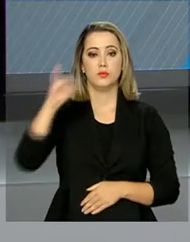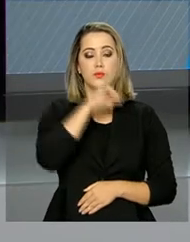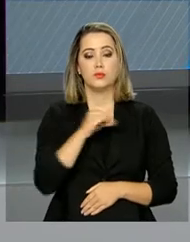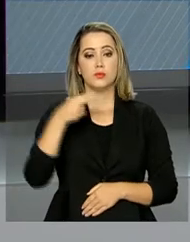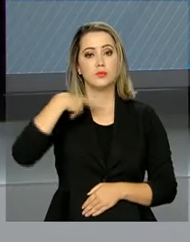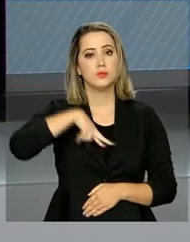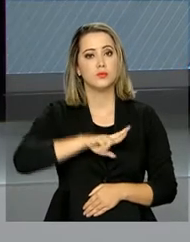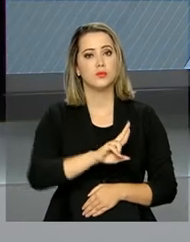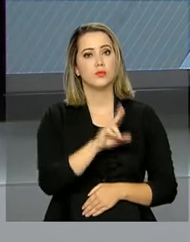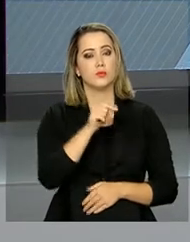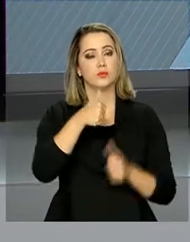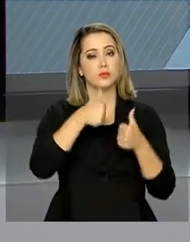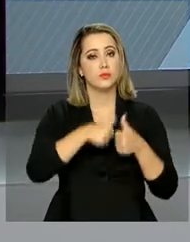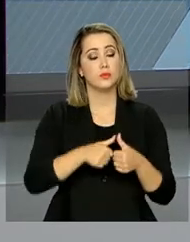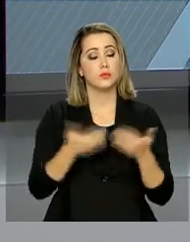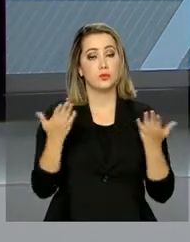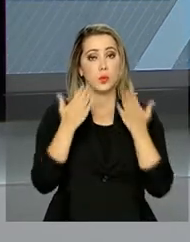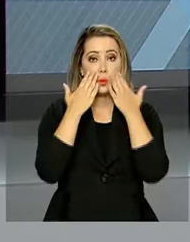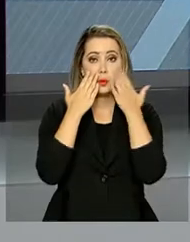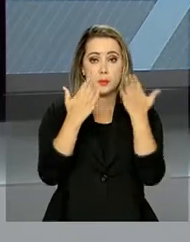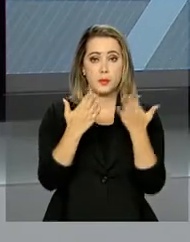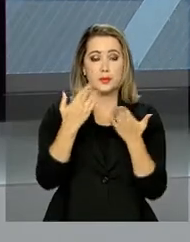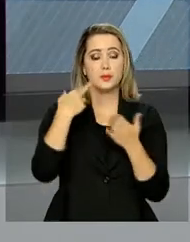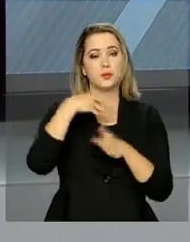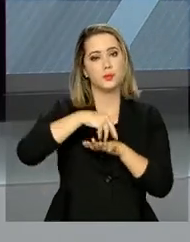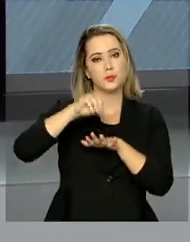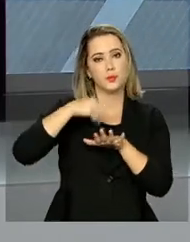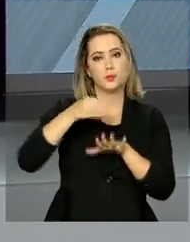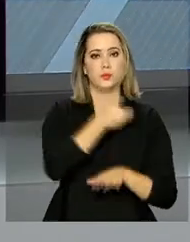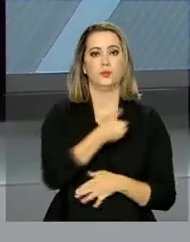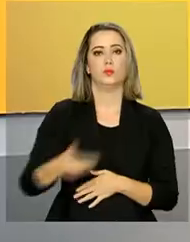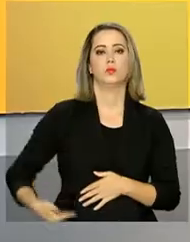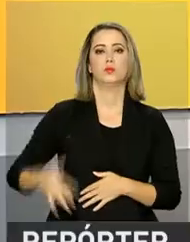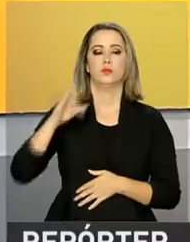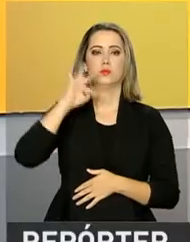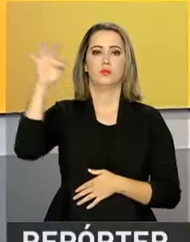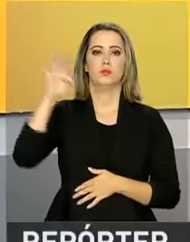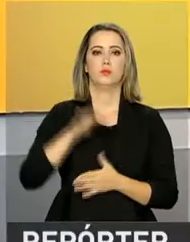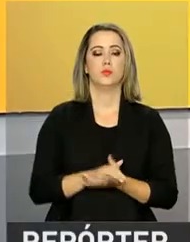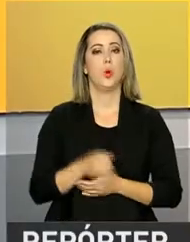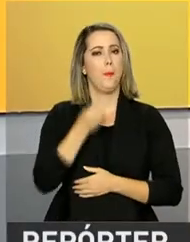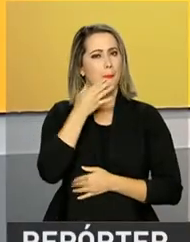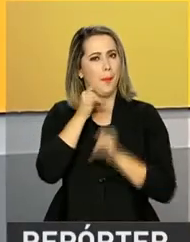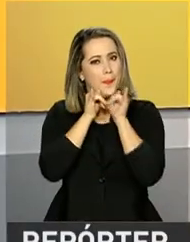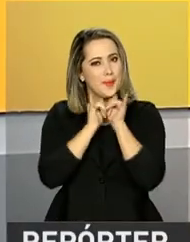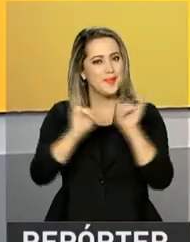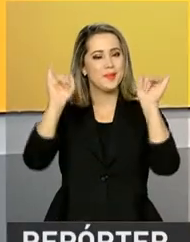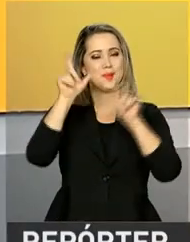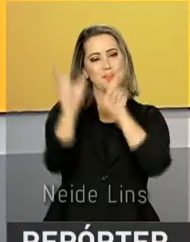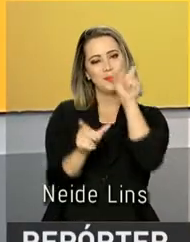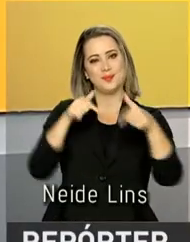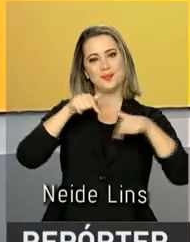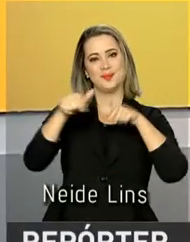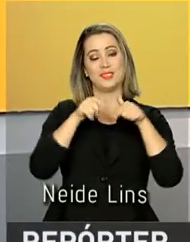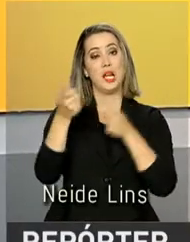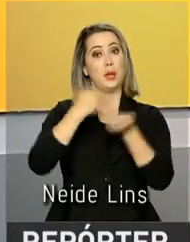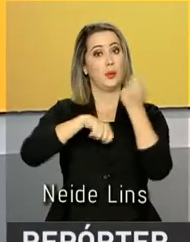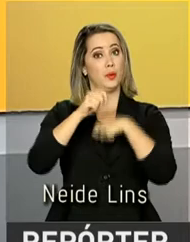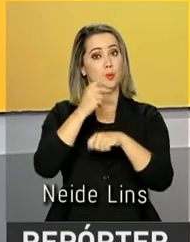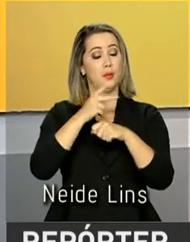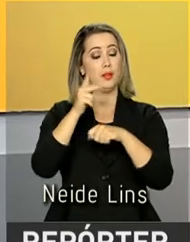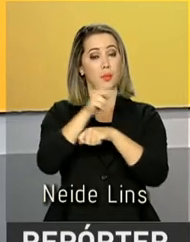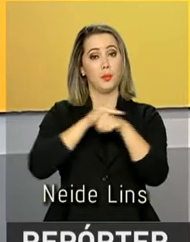Olá, o repórter NBA está no ar com as notícias do governo federal. Notícia boa para o trabalhador. A economia do